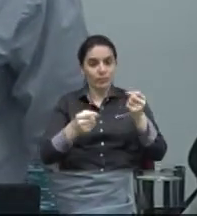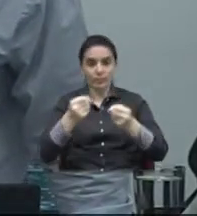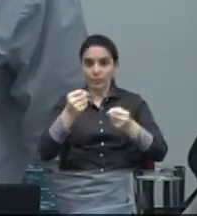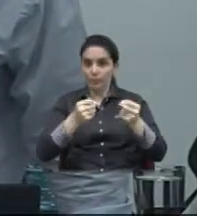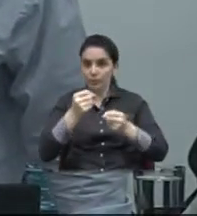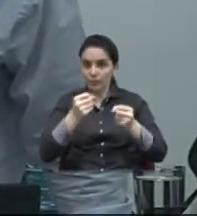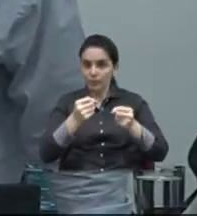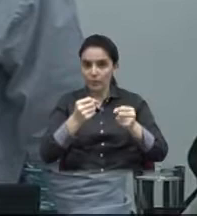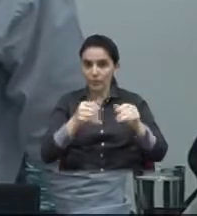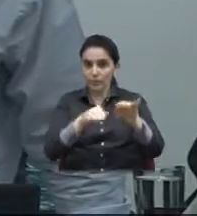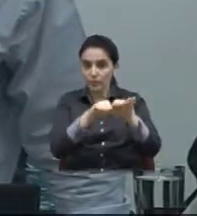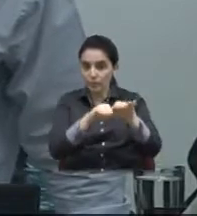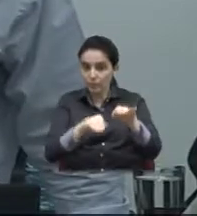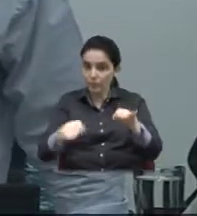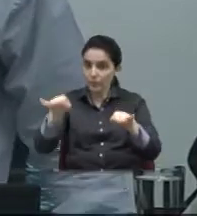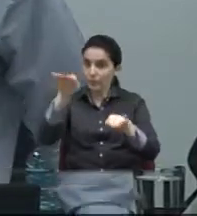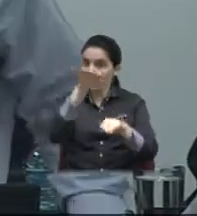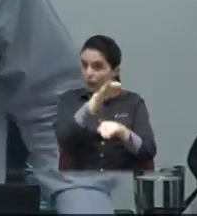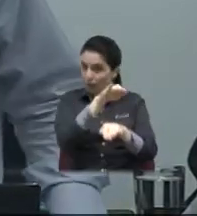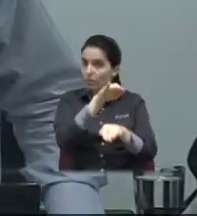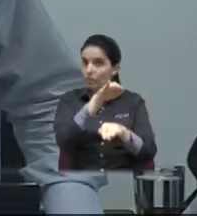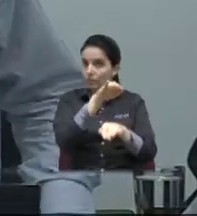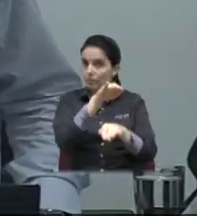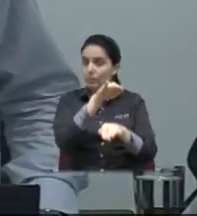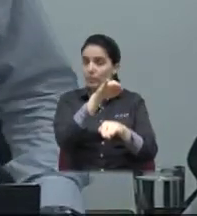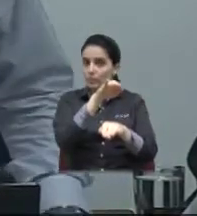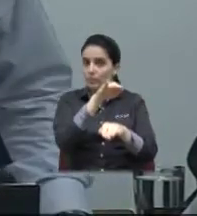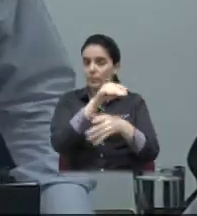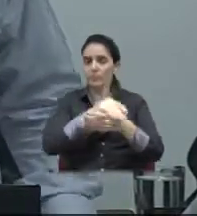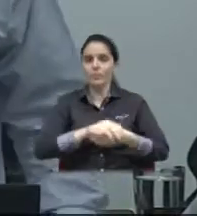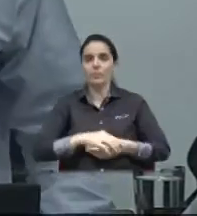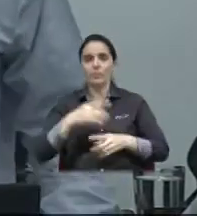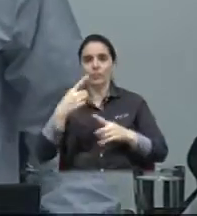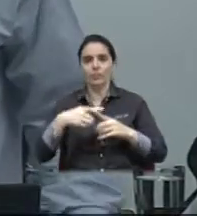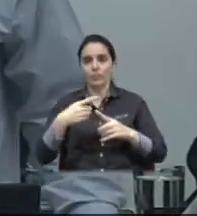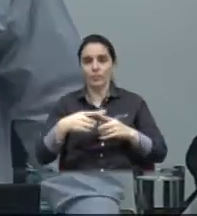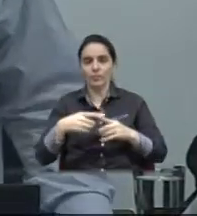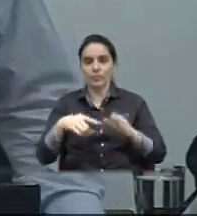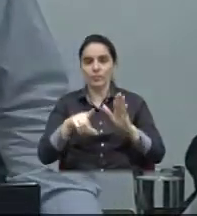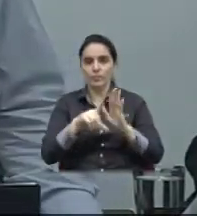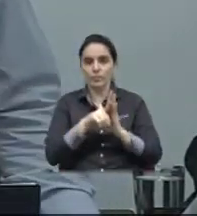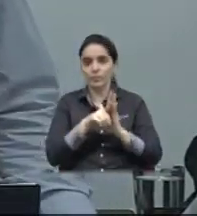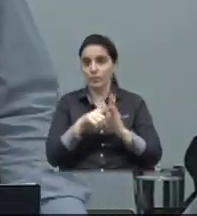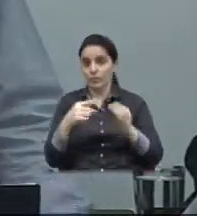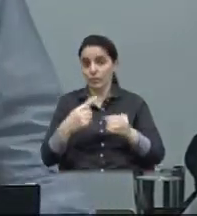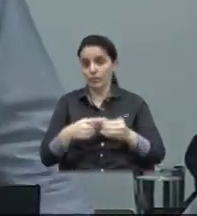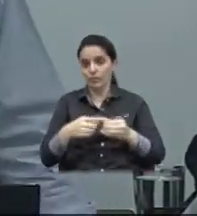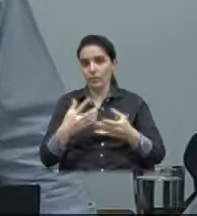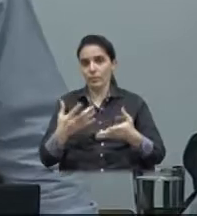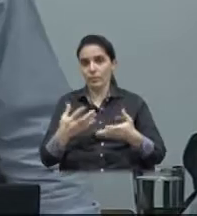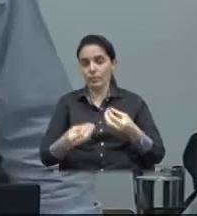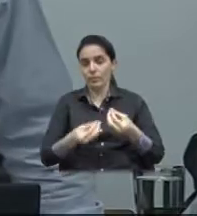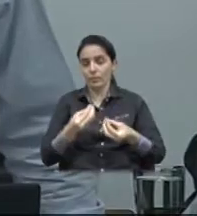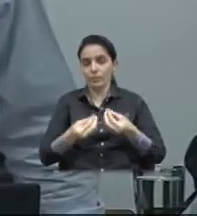no município. Talvez, a senhora que entende da parte jurídica, a gente não consegue fazer.